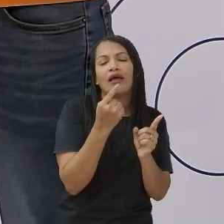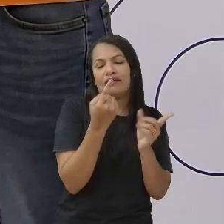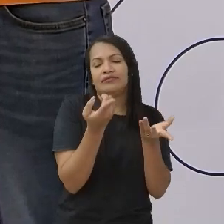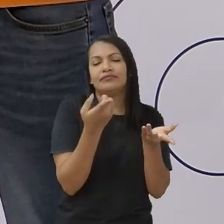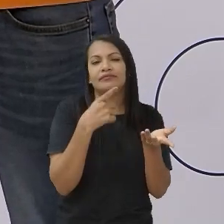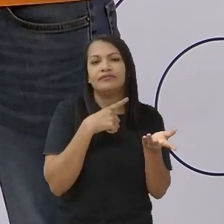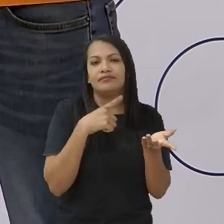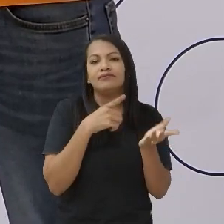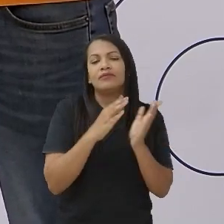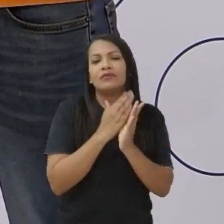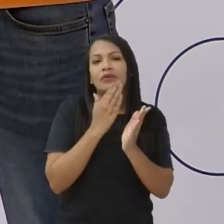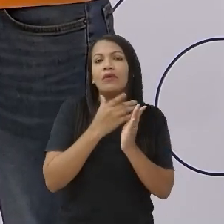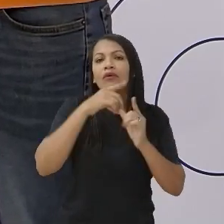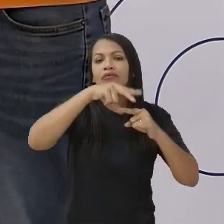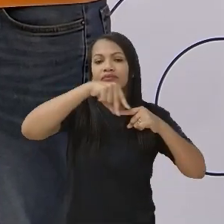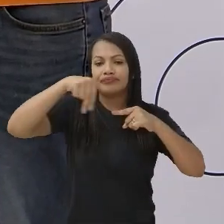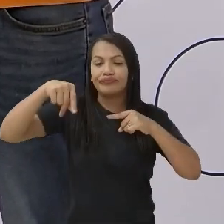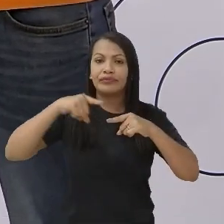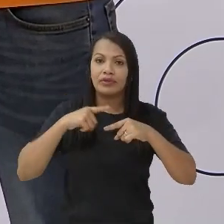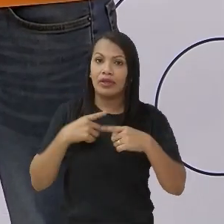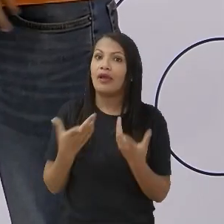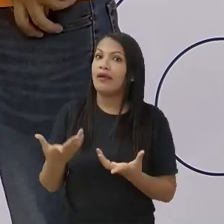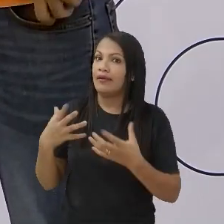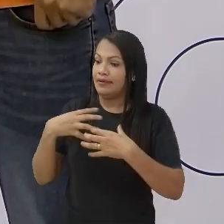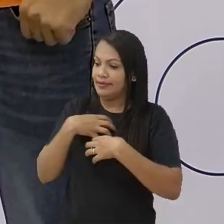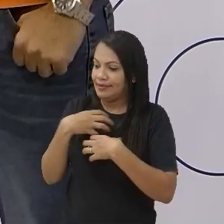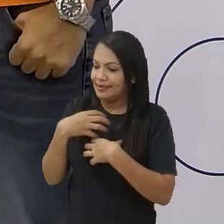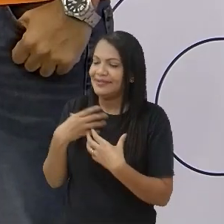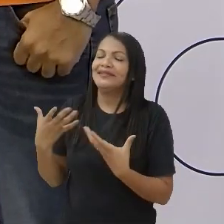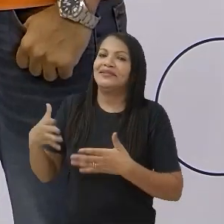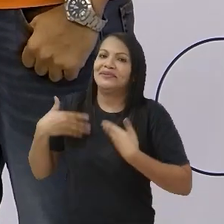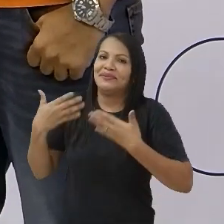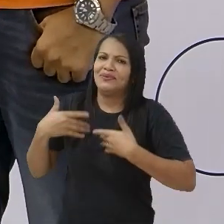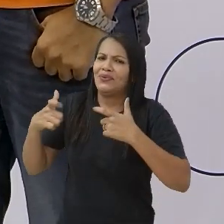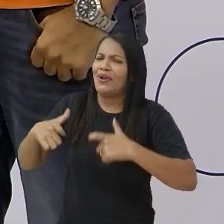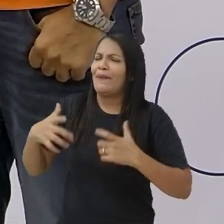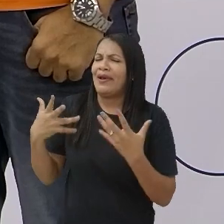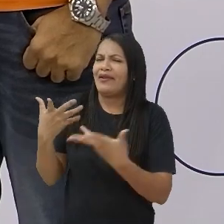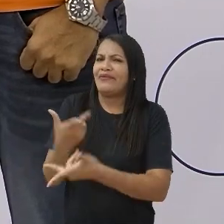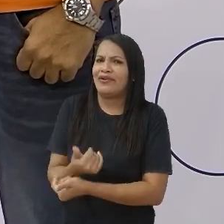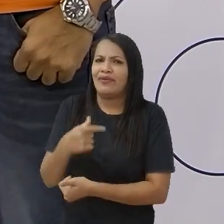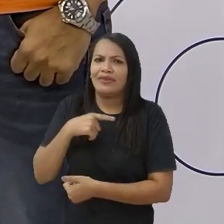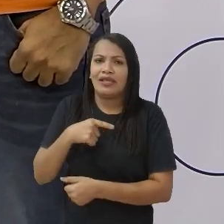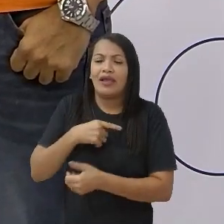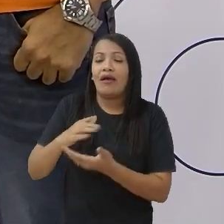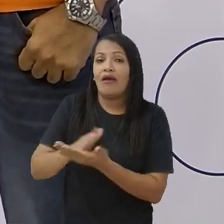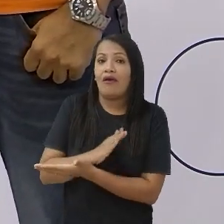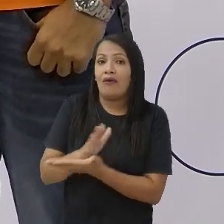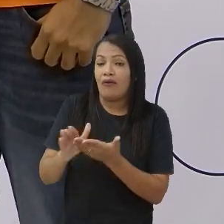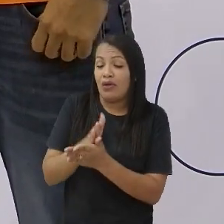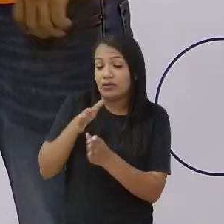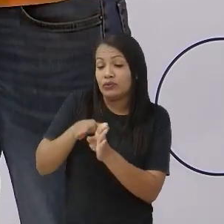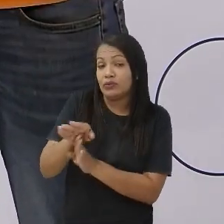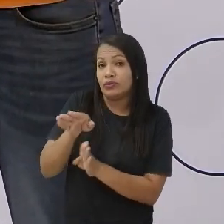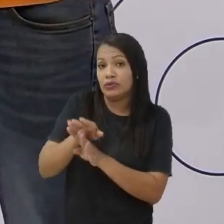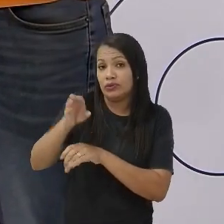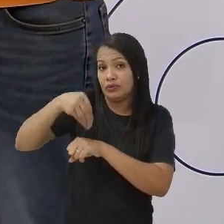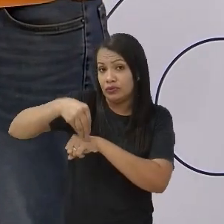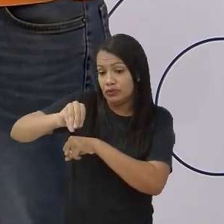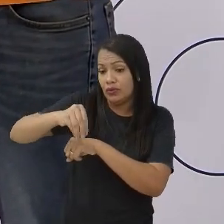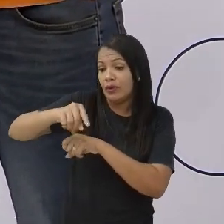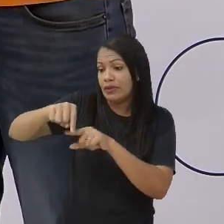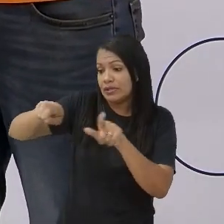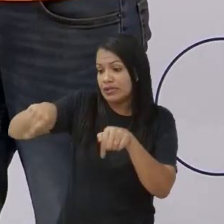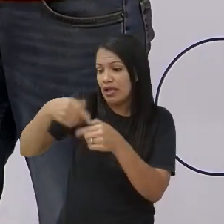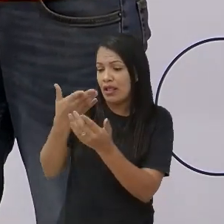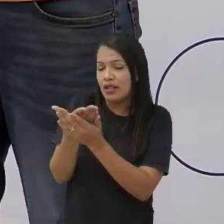aquele movimento, né, daquele lugar bem enérgico. Exato. E temos sugestões de atividades aos professores para colocar em prática